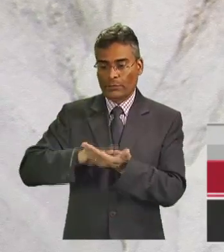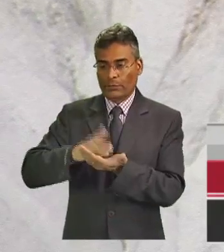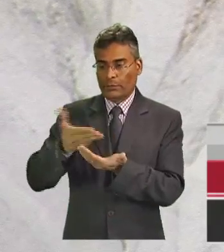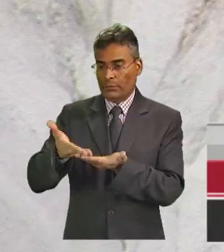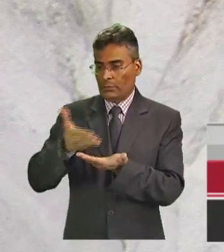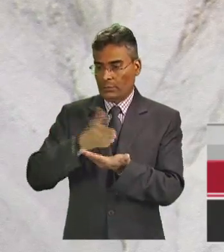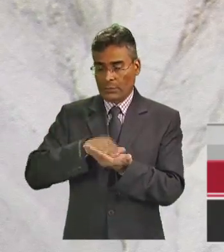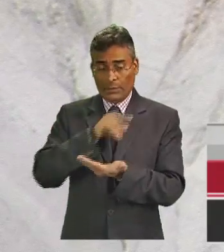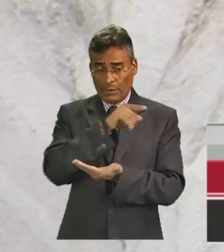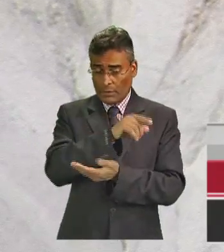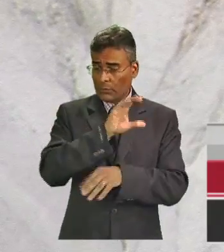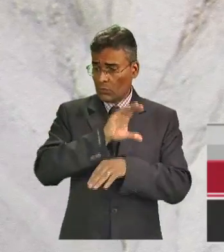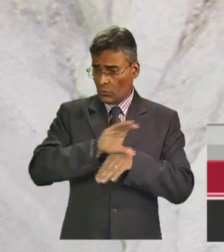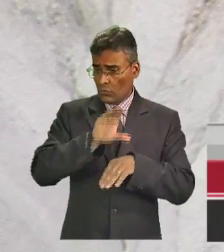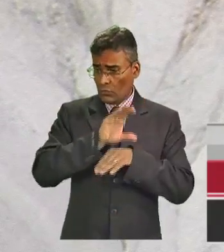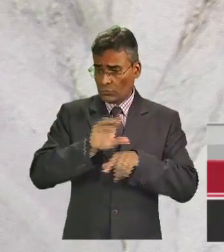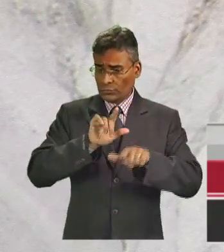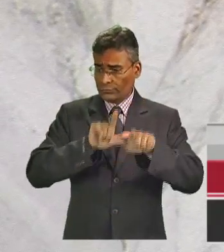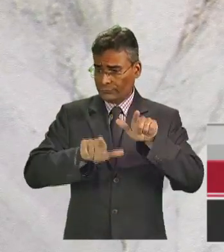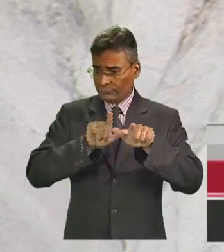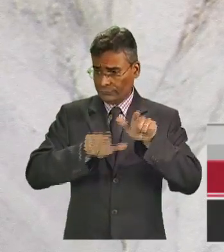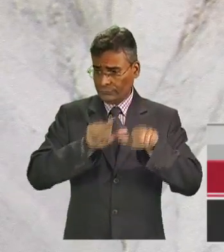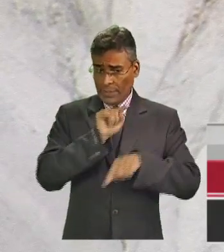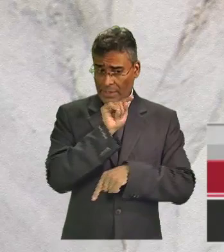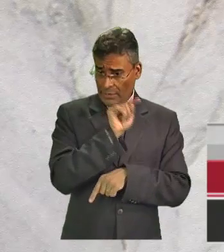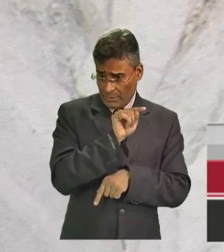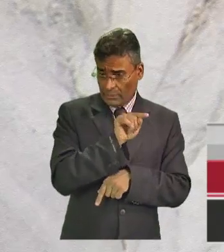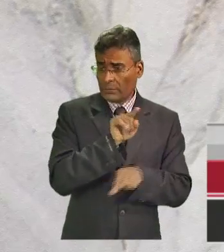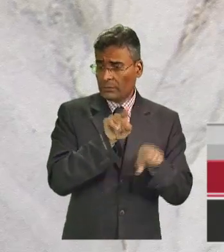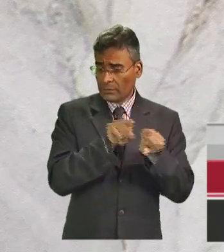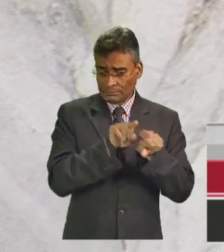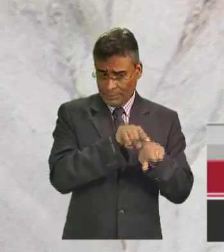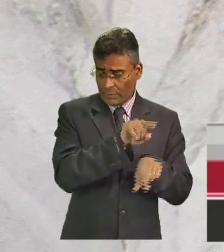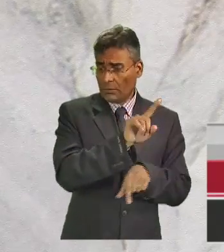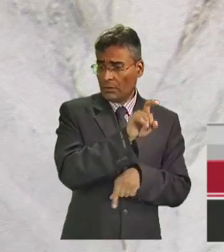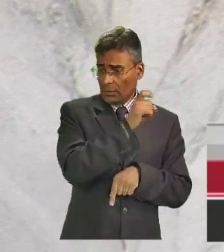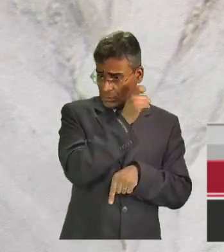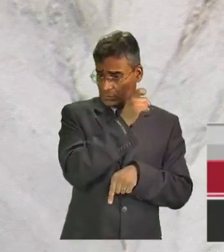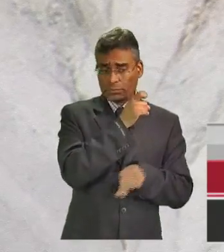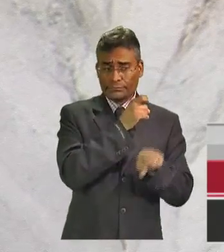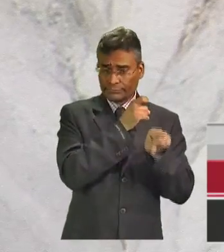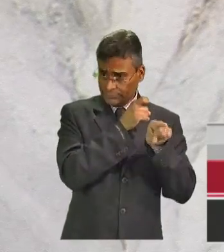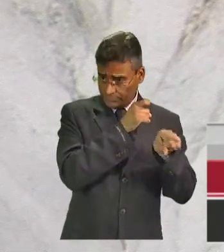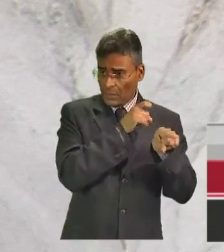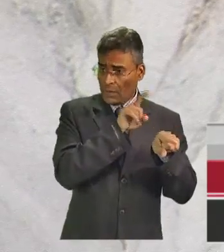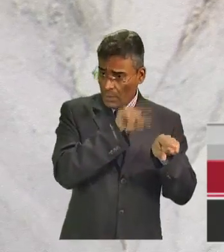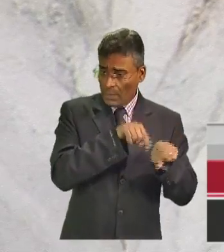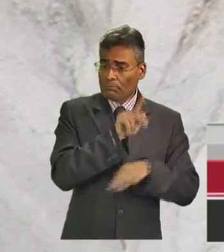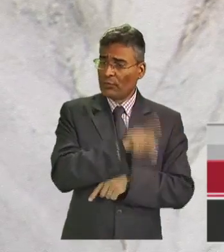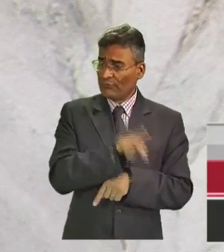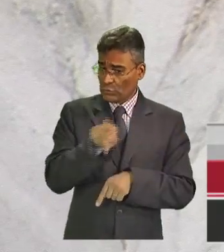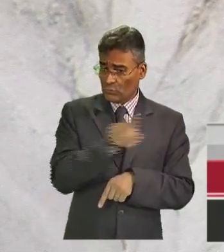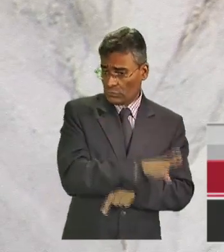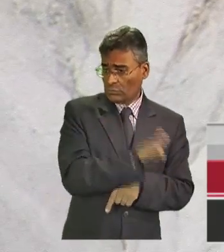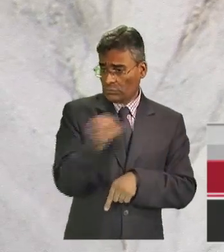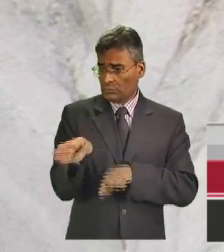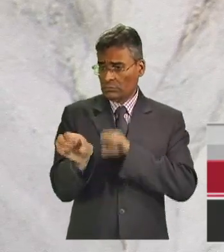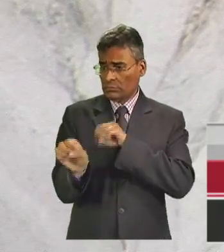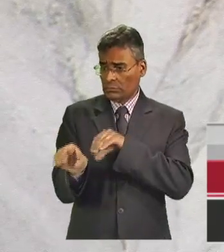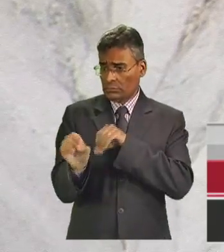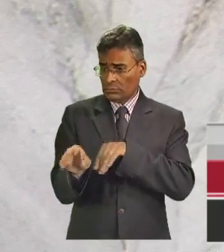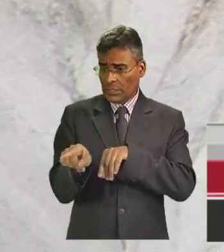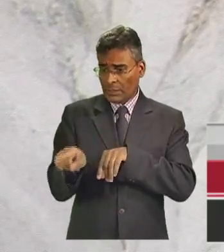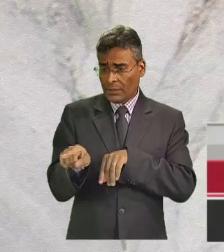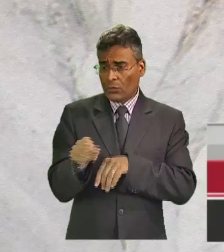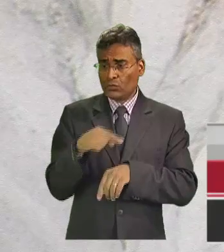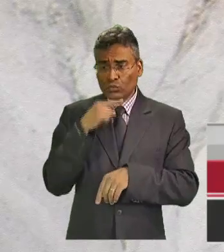do curso em que frequenta. Ele, inclusive, era professor nessa faculdade e ele teve que parar de dar aulas porque ele não tinha como participar da